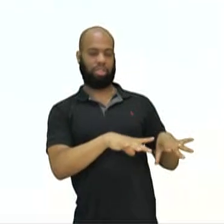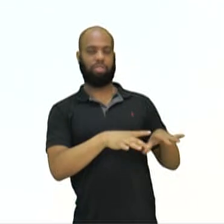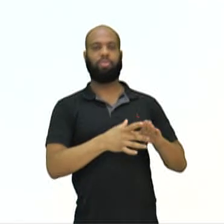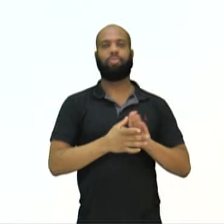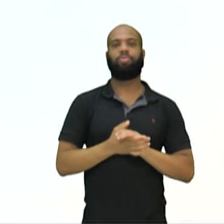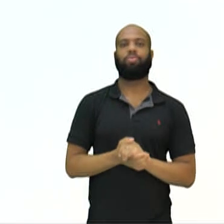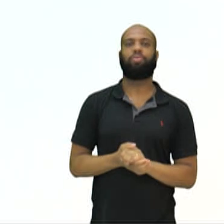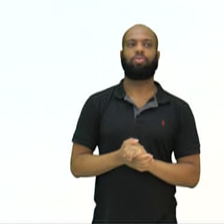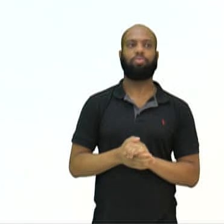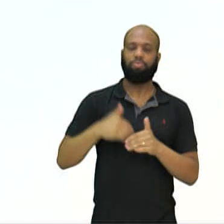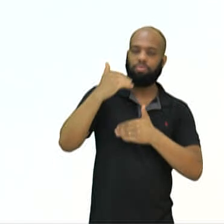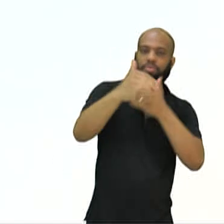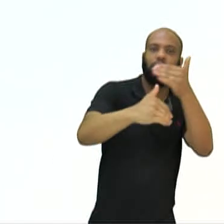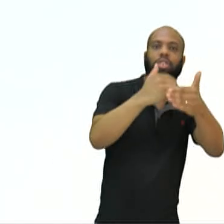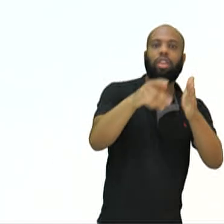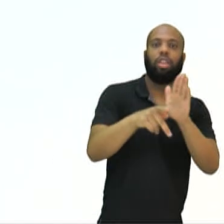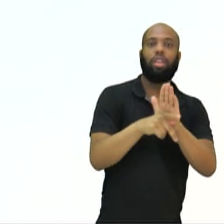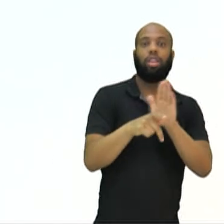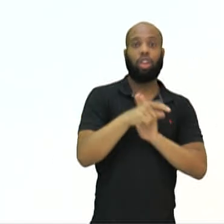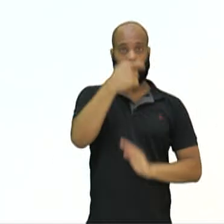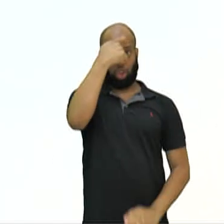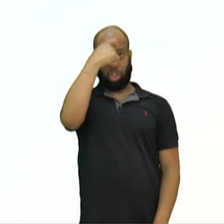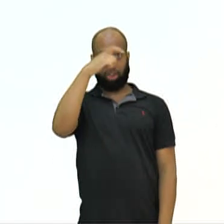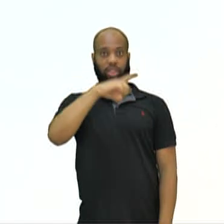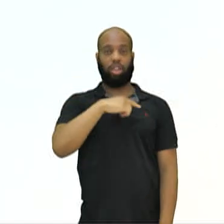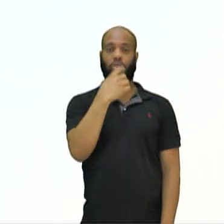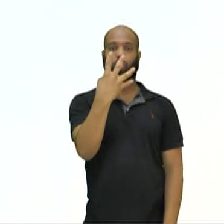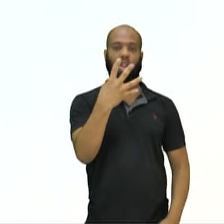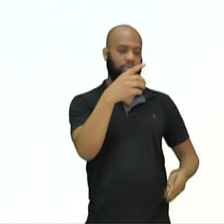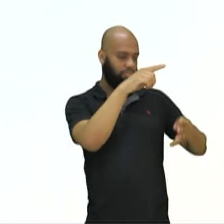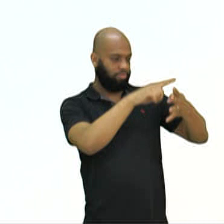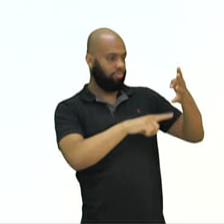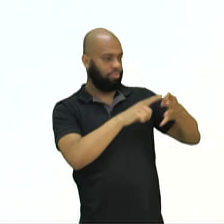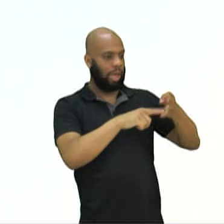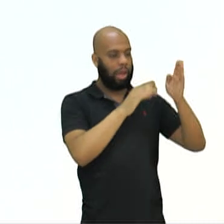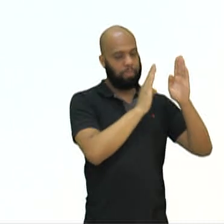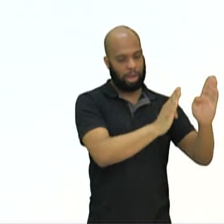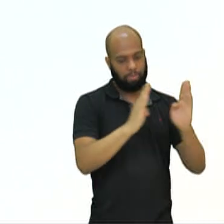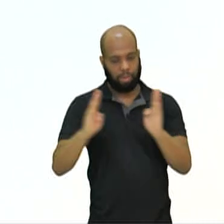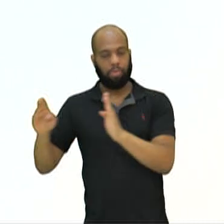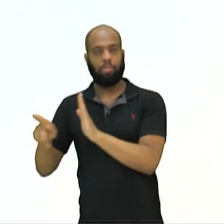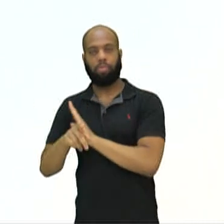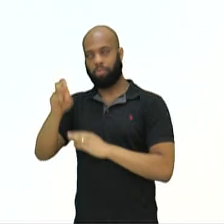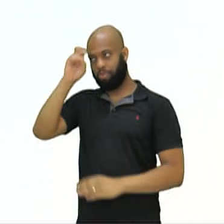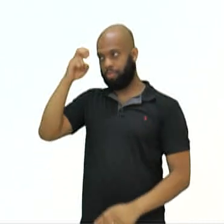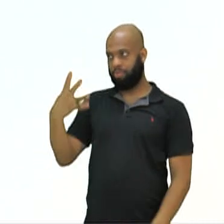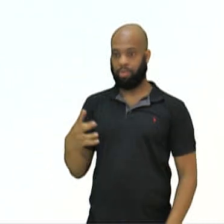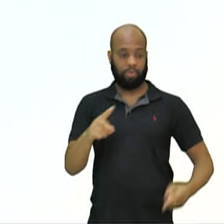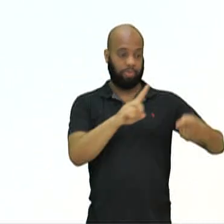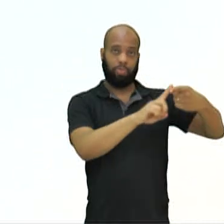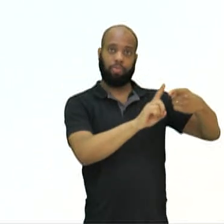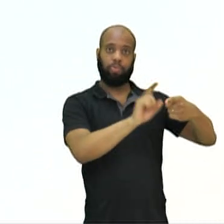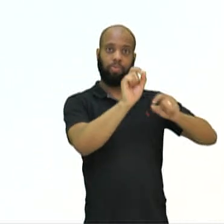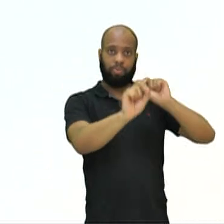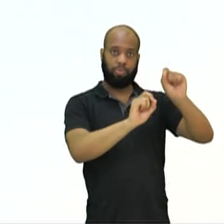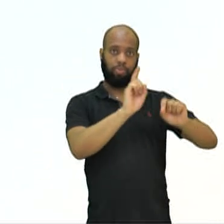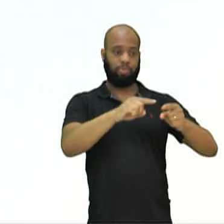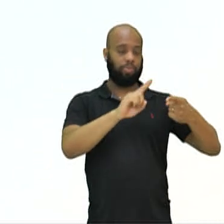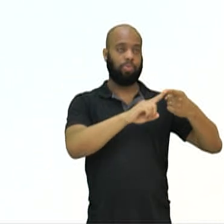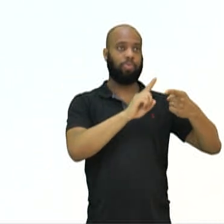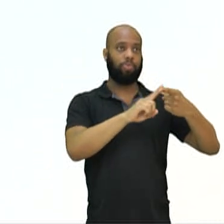O desenvolvimento cognitivo tem 4 estágios para Jean Piaget. O primeiro é o